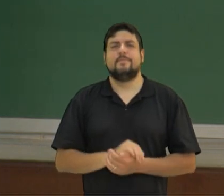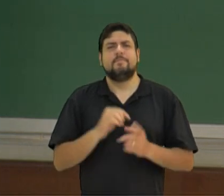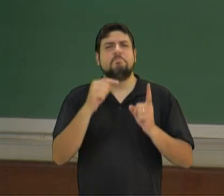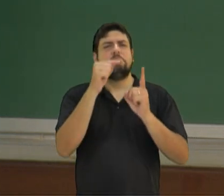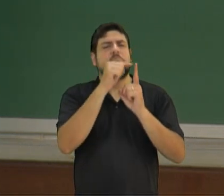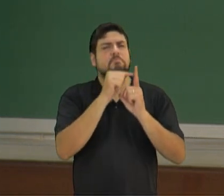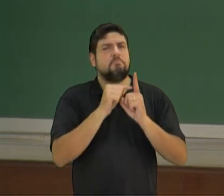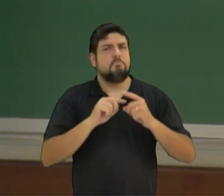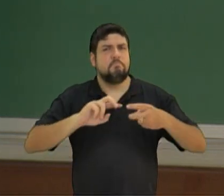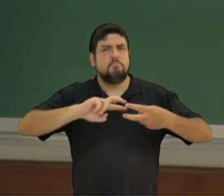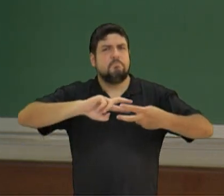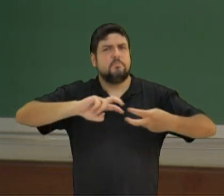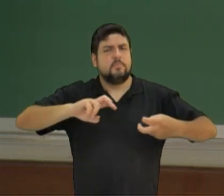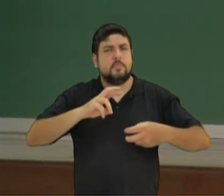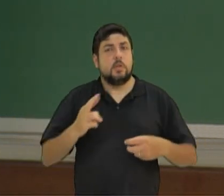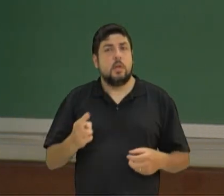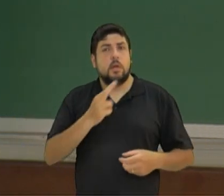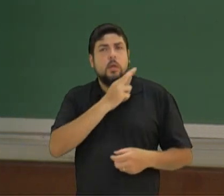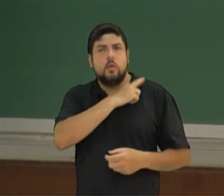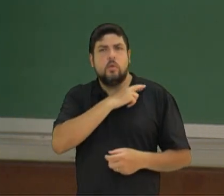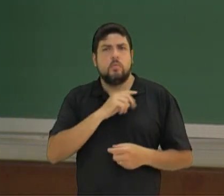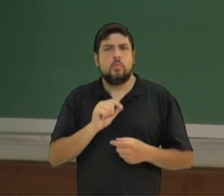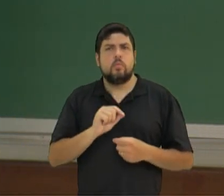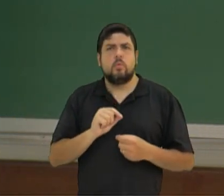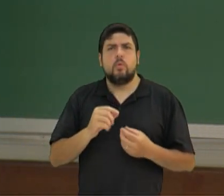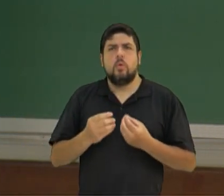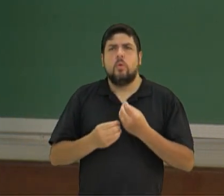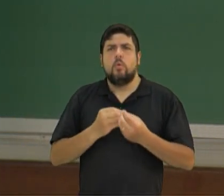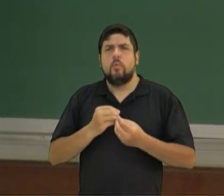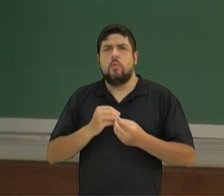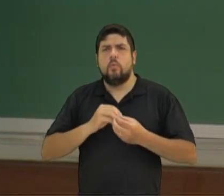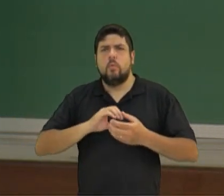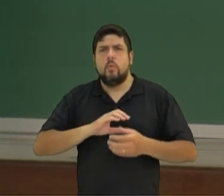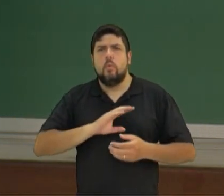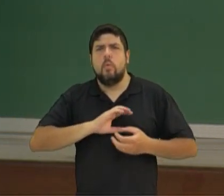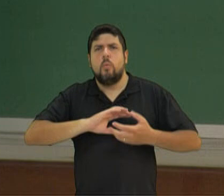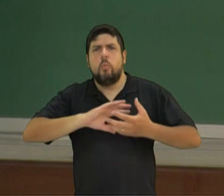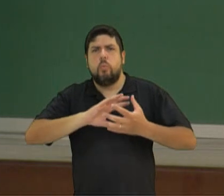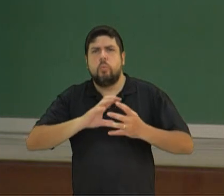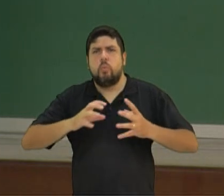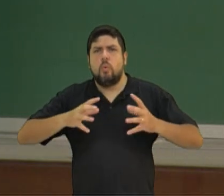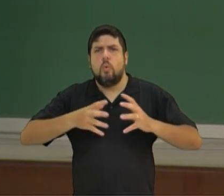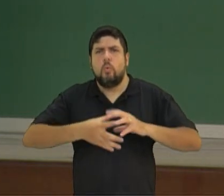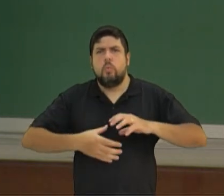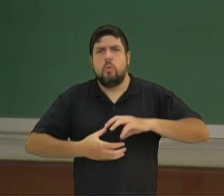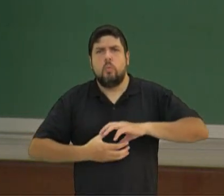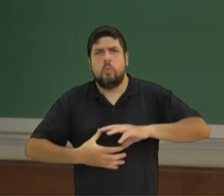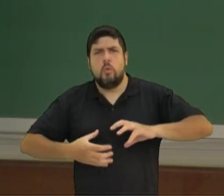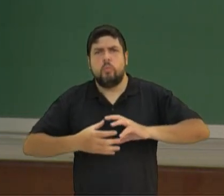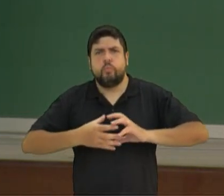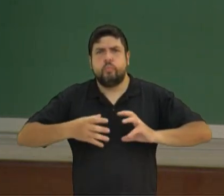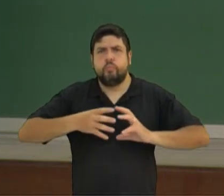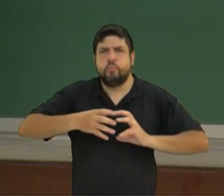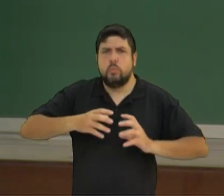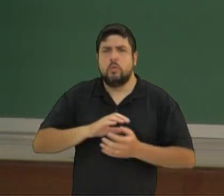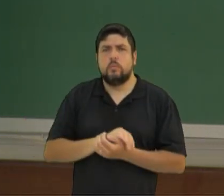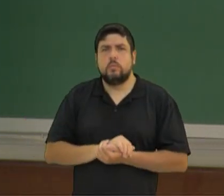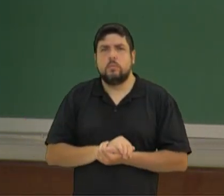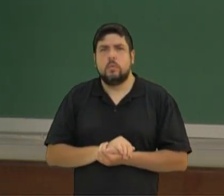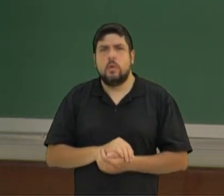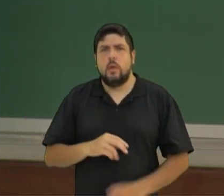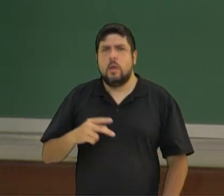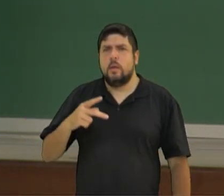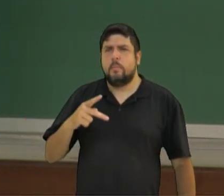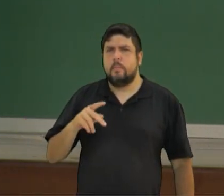músculo é responsável pela peristalse ao longo do trato digestório? Ai, Fabiano, tem uma palavra